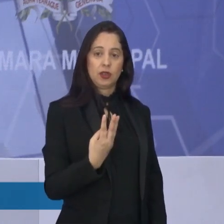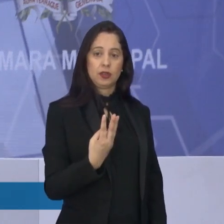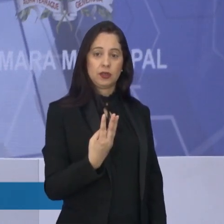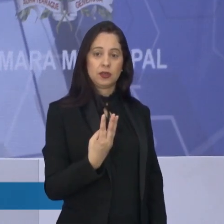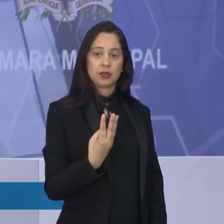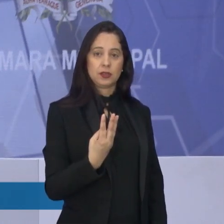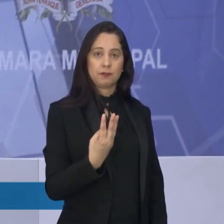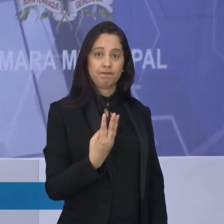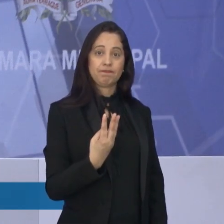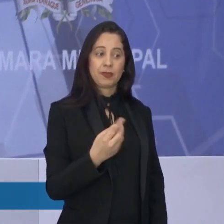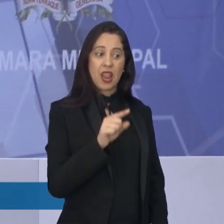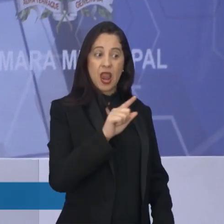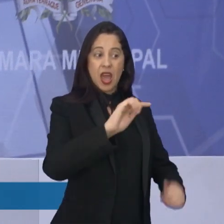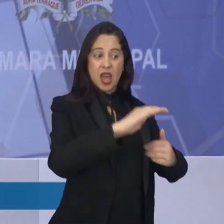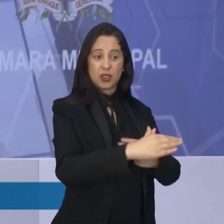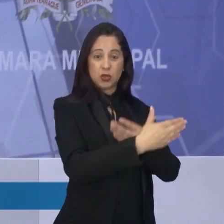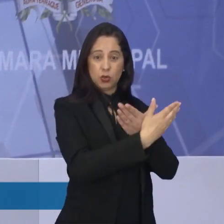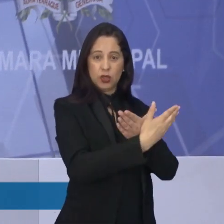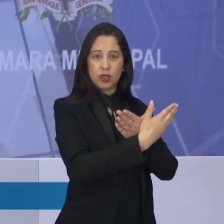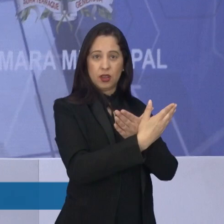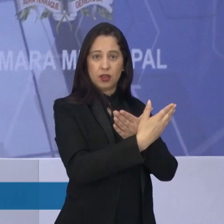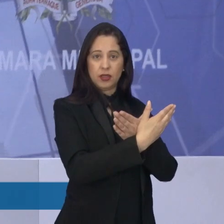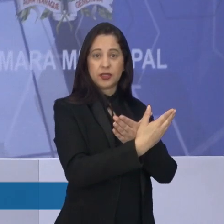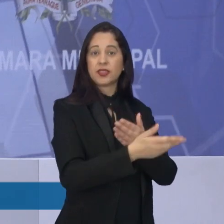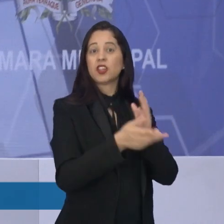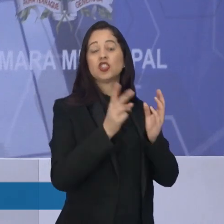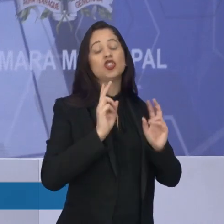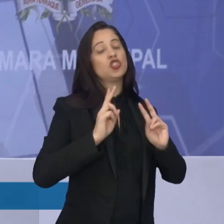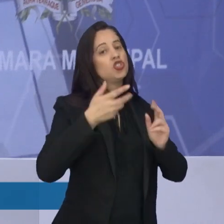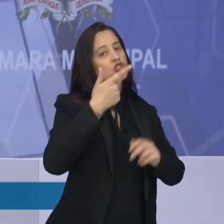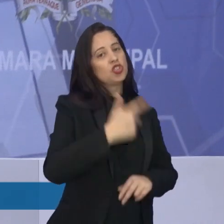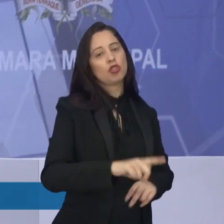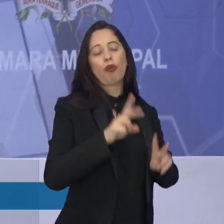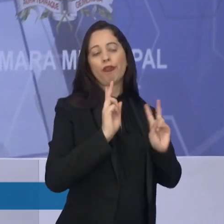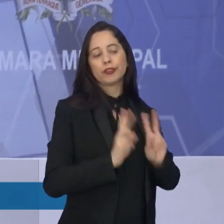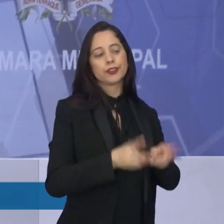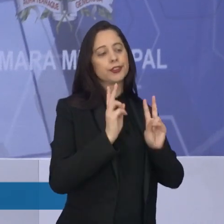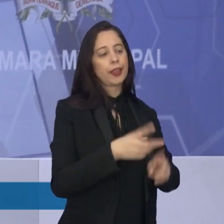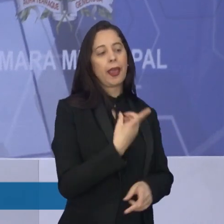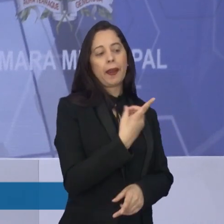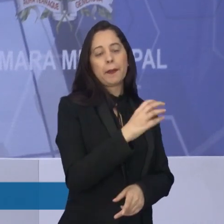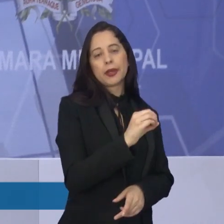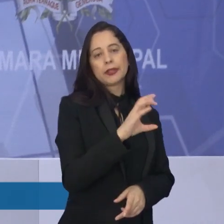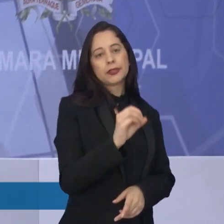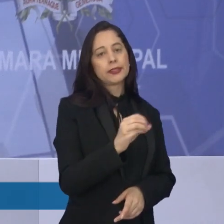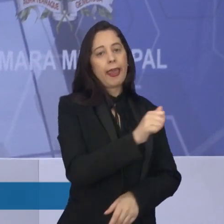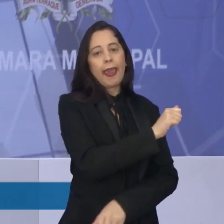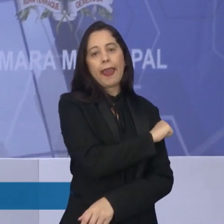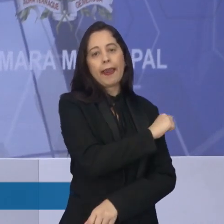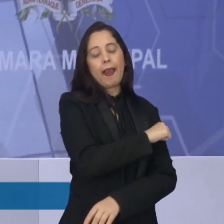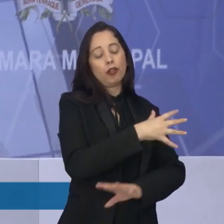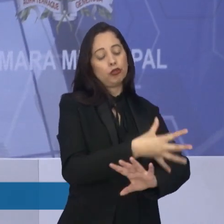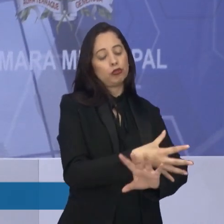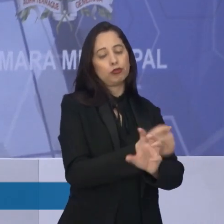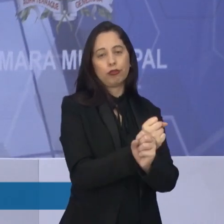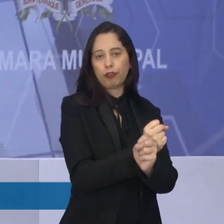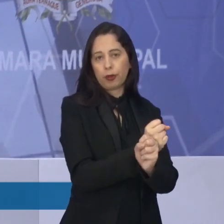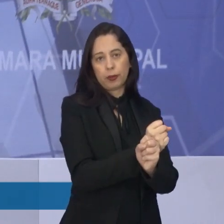vai formar exatamente os mesmos 100 alunos que formou em 1973, há 50